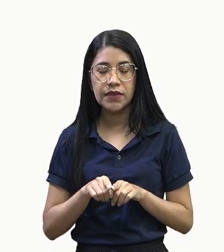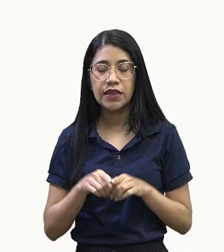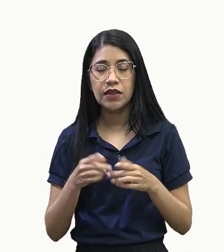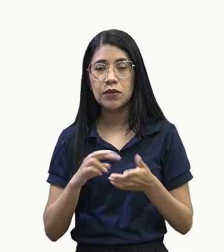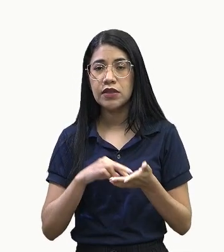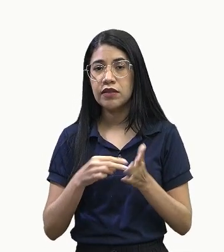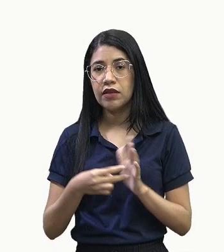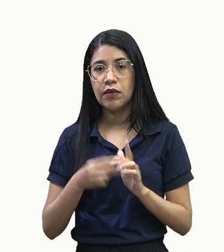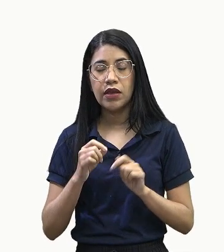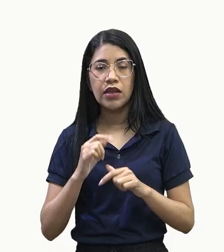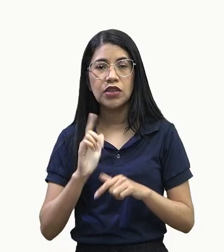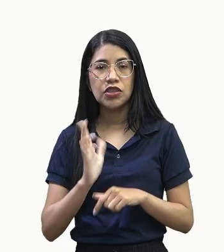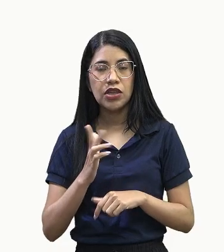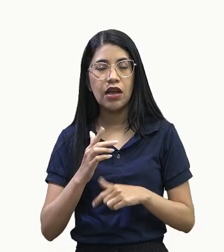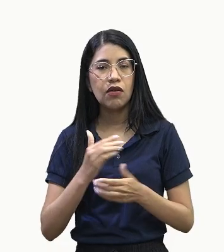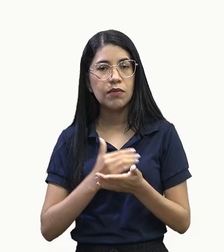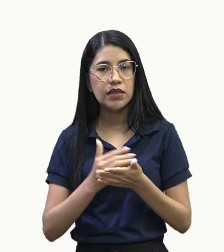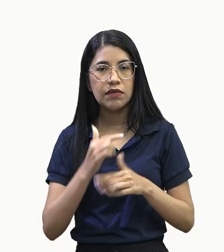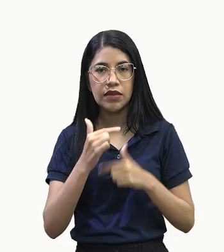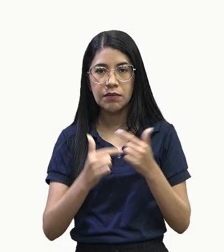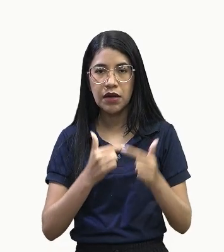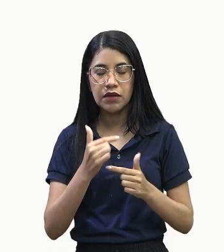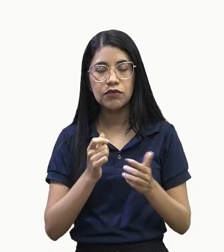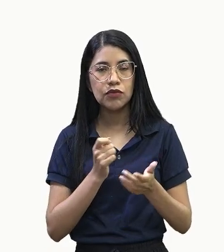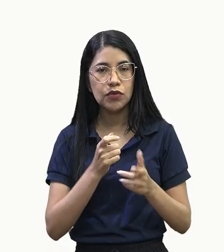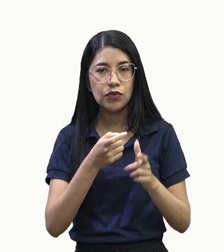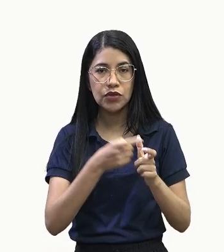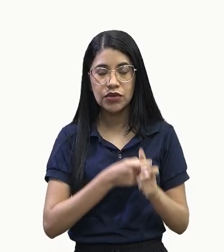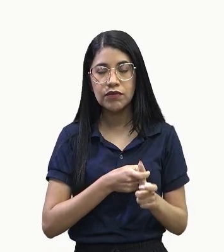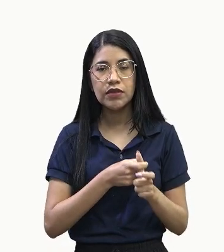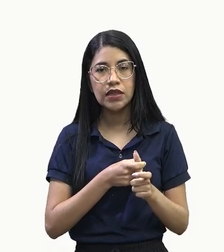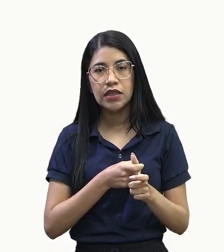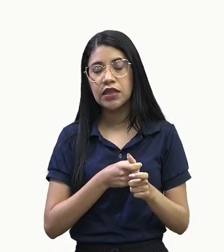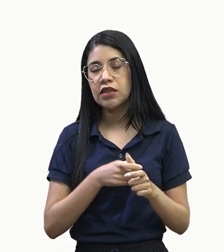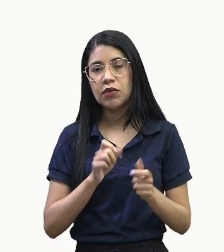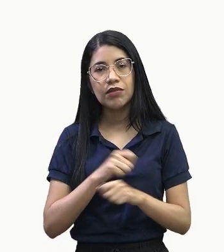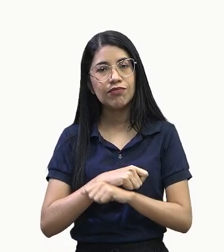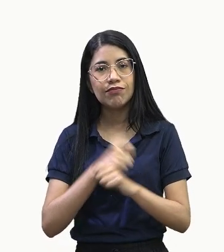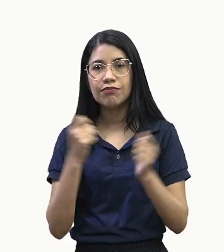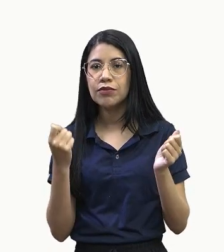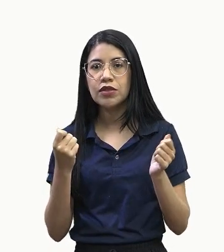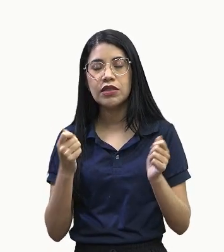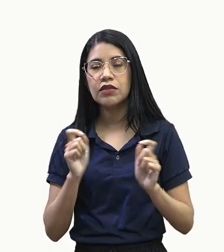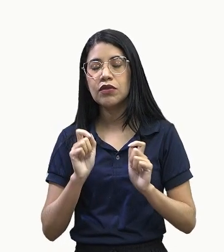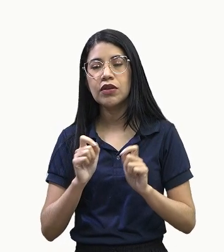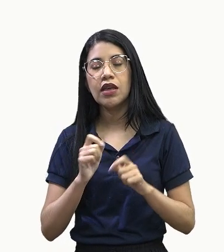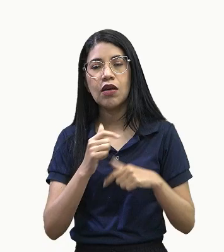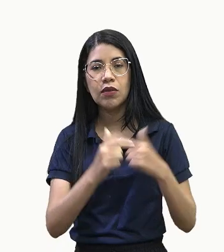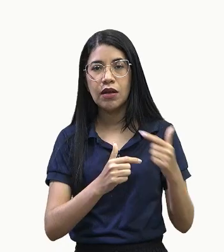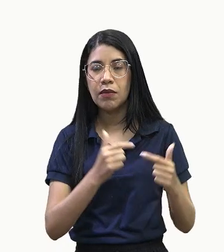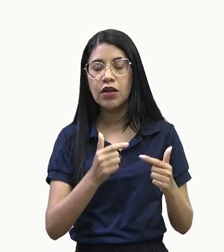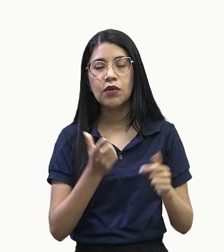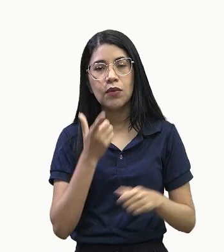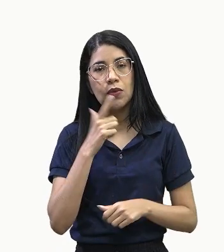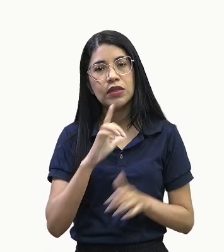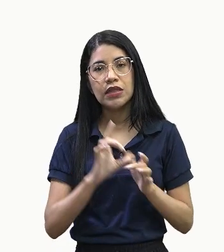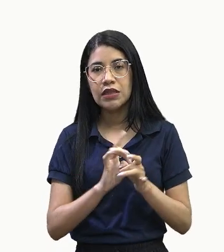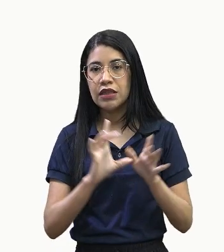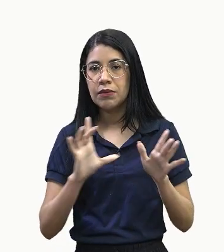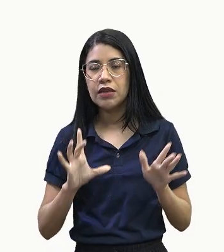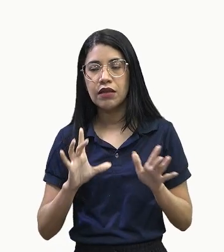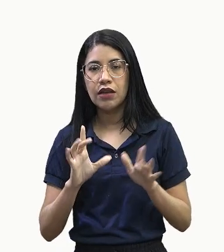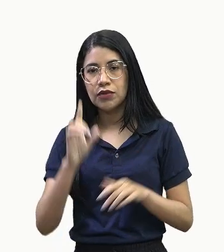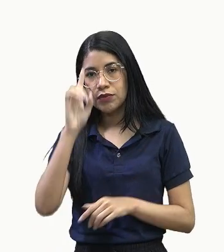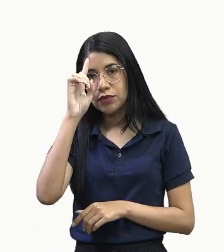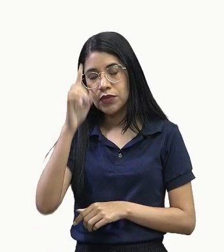a trabalhar endividado. Nessas condições, era quase impossível o seringueiro libertar-se do patrão.